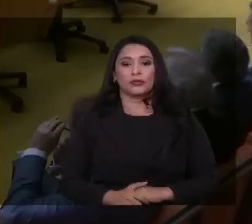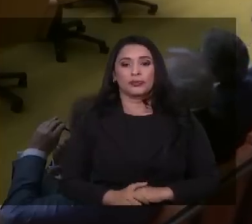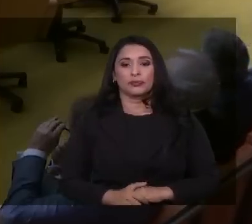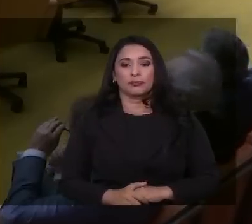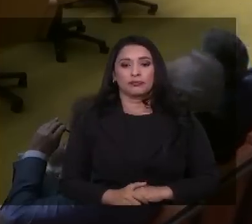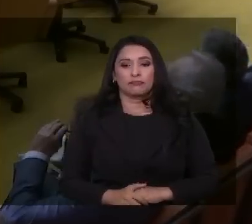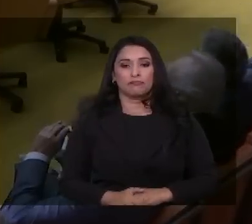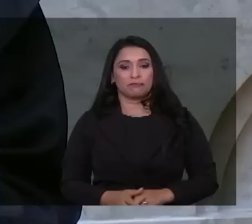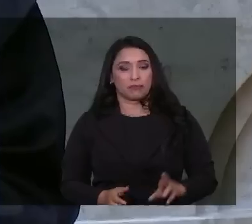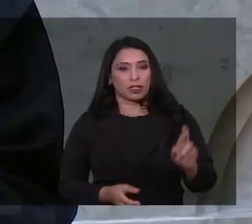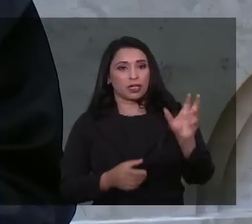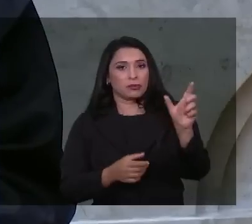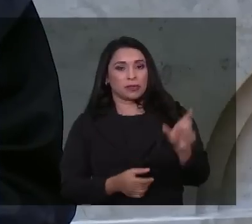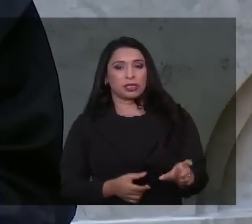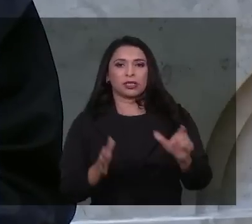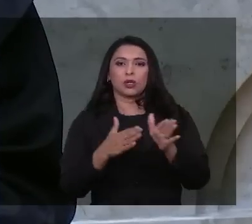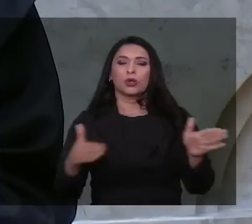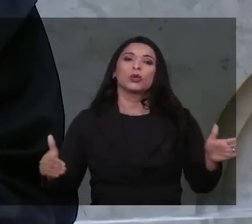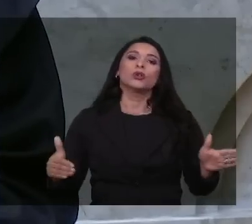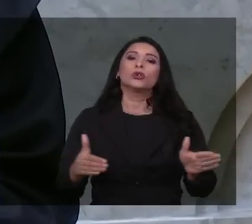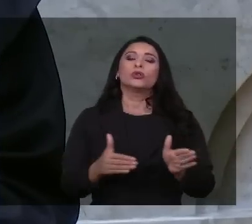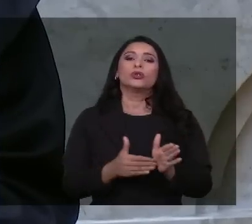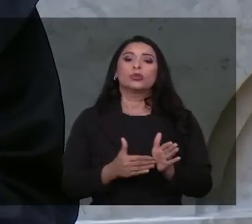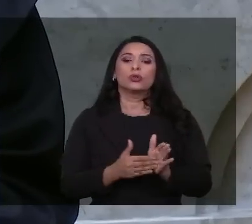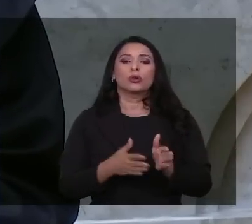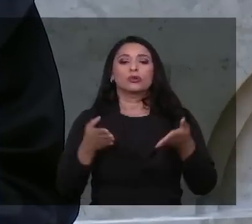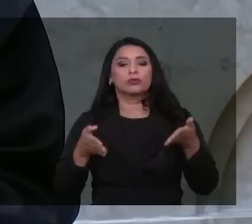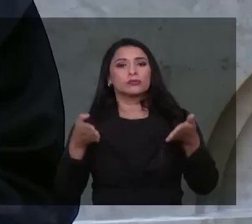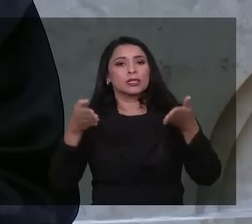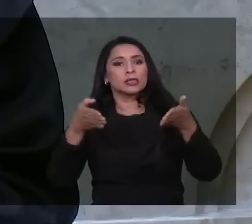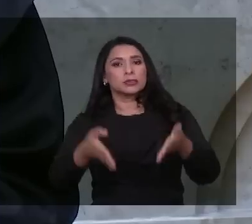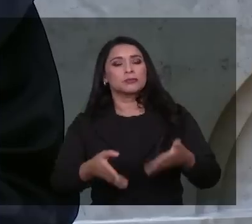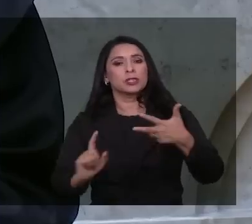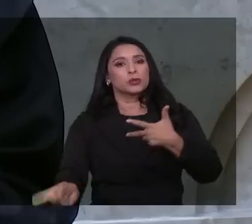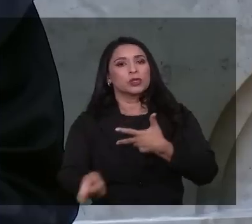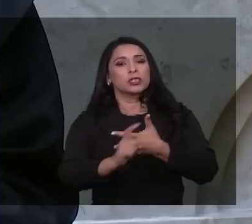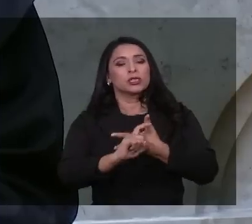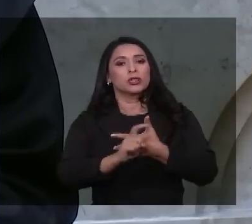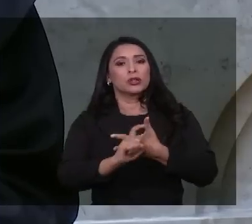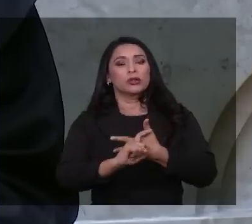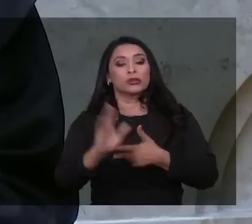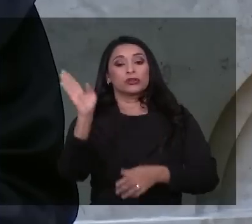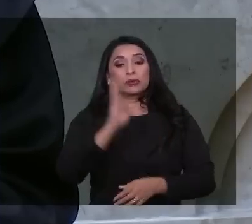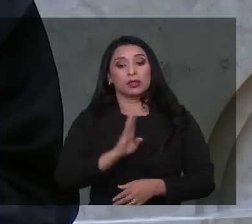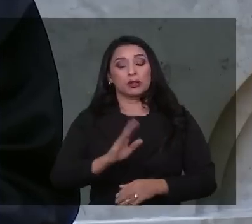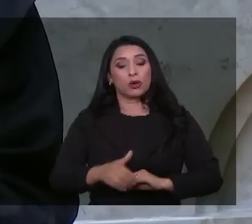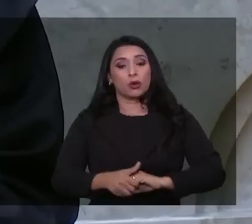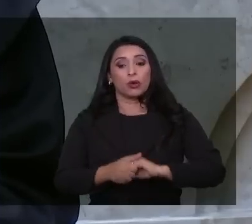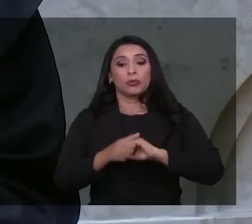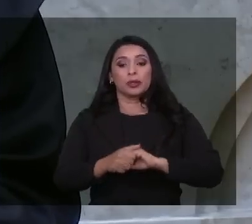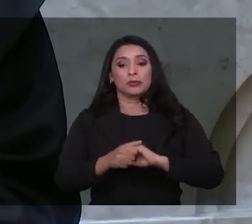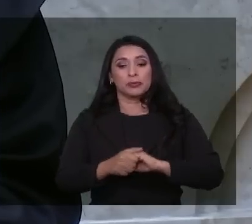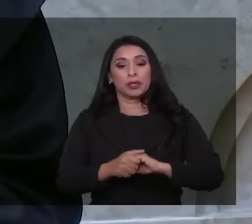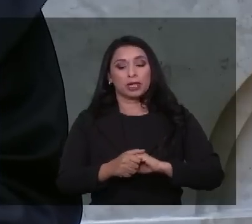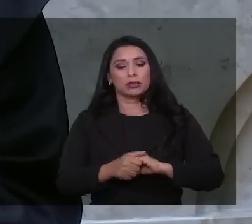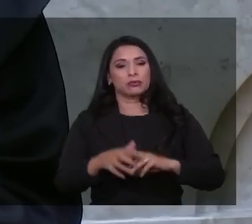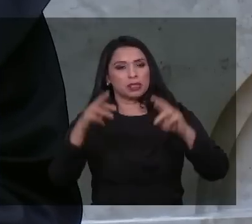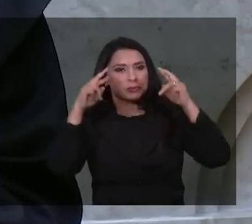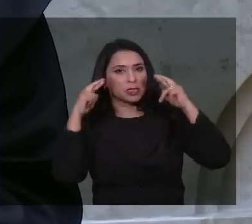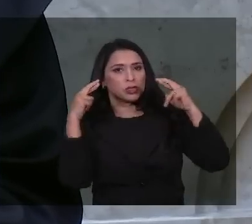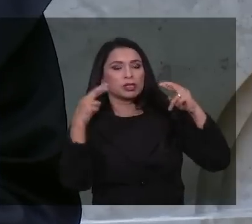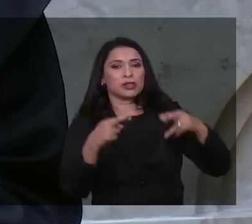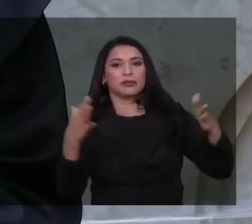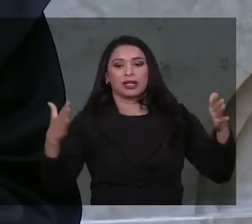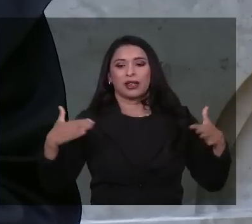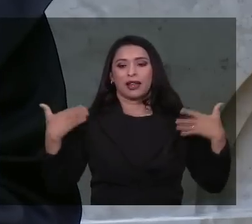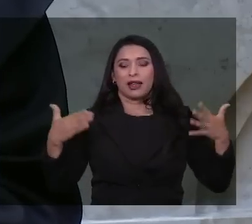de quem cumprimento todos os integrantes do Poder Executivo Brasileiro. Cumprimento respeitosamente, com muita alegria, o